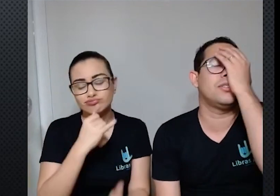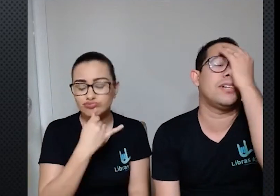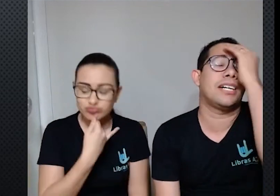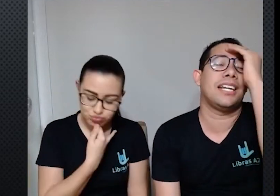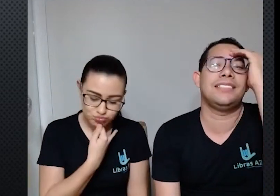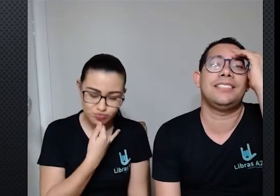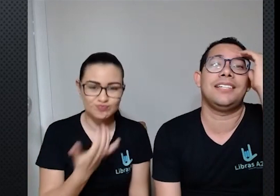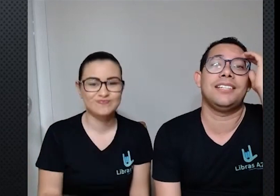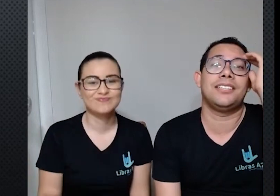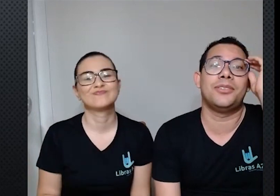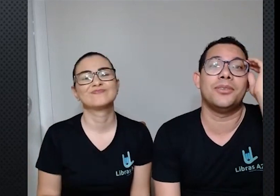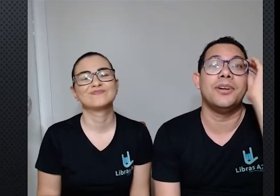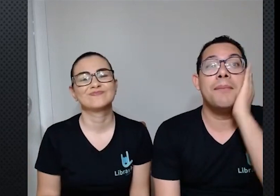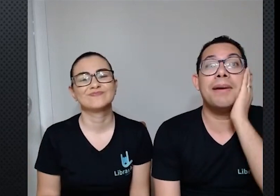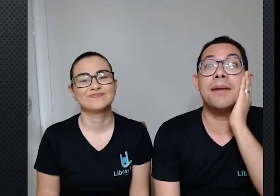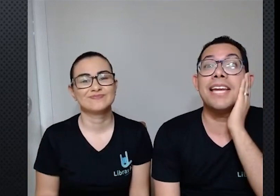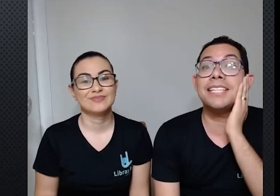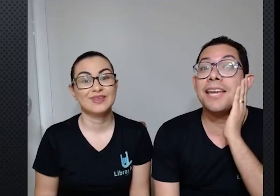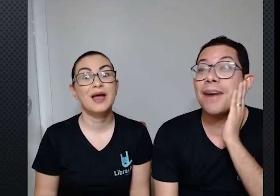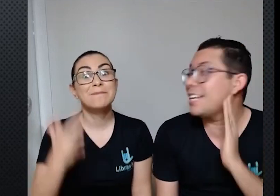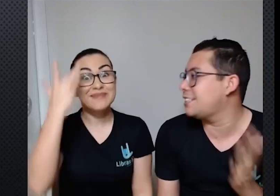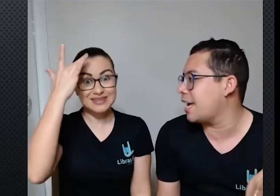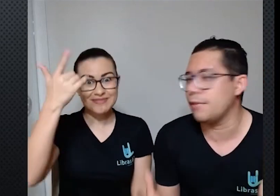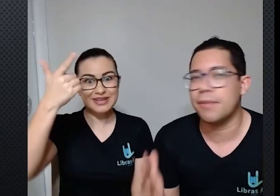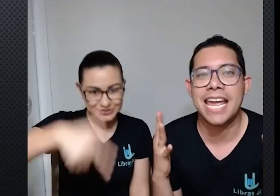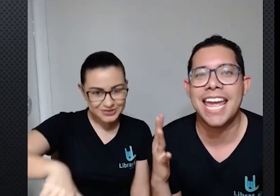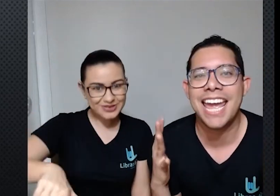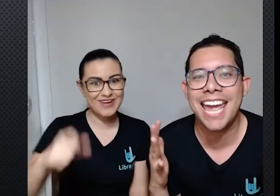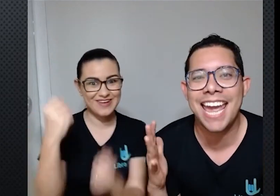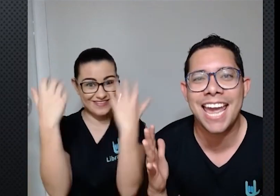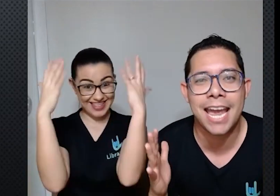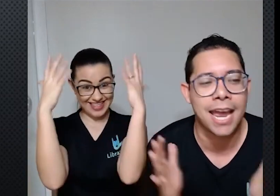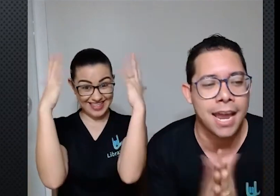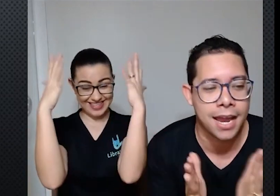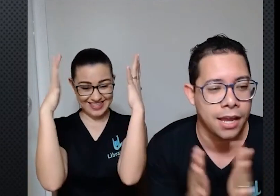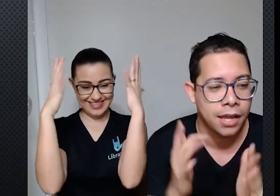acredito. Mas amanhã tem mais, Kelly. Aê!